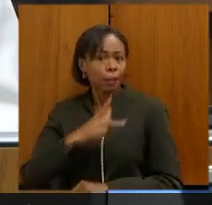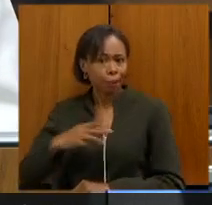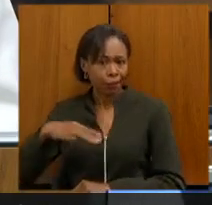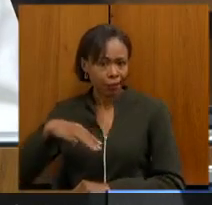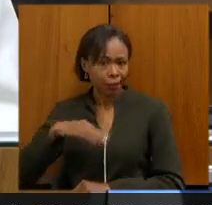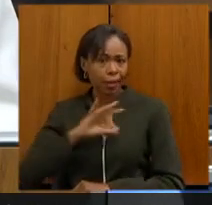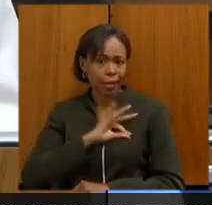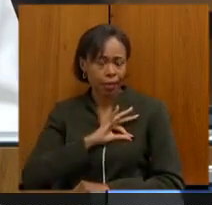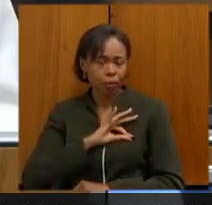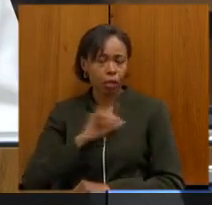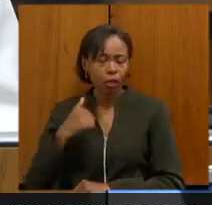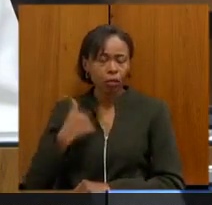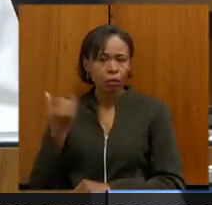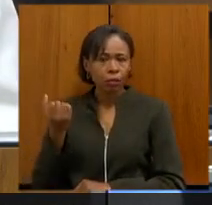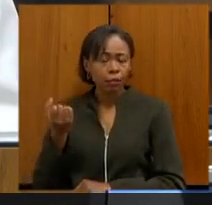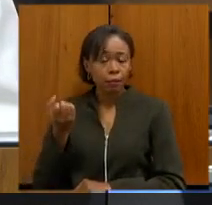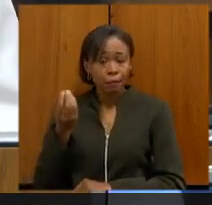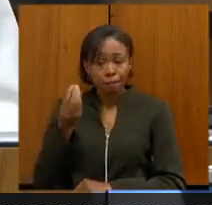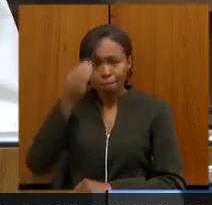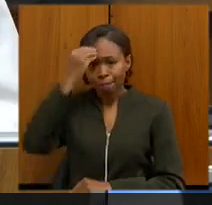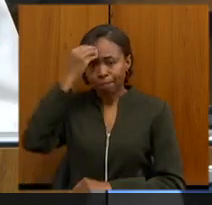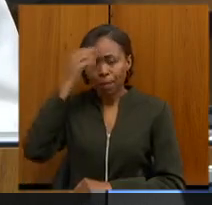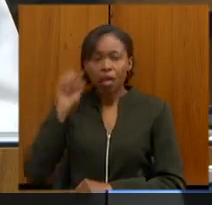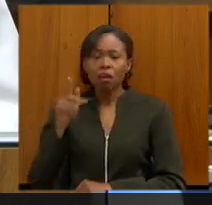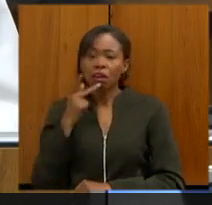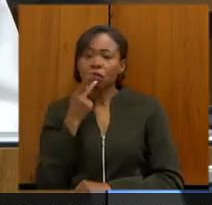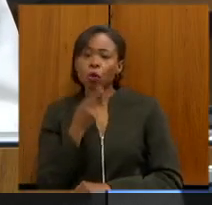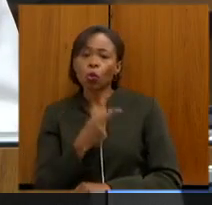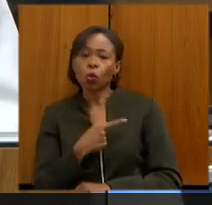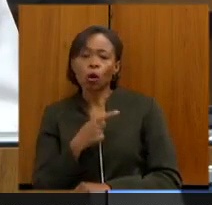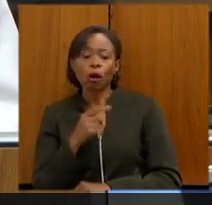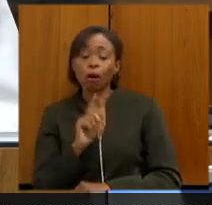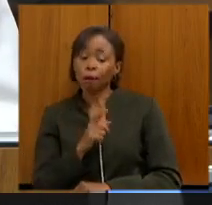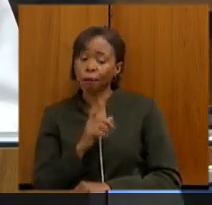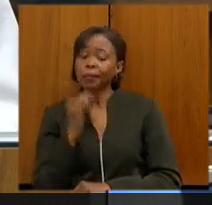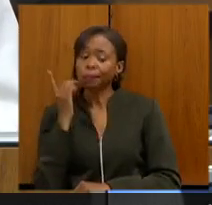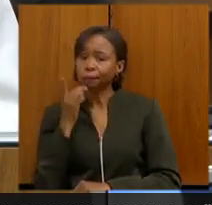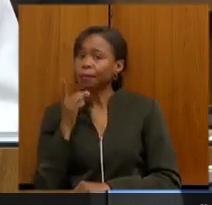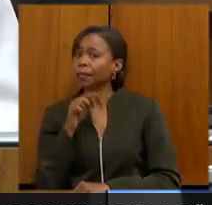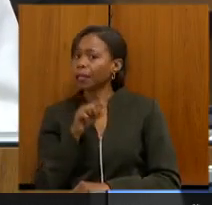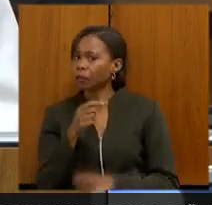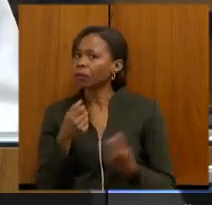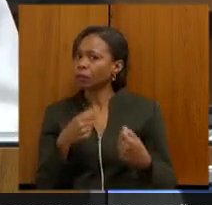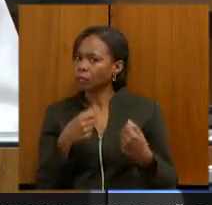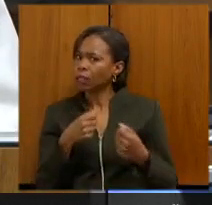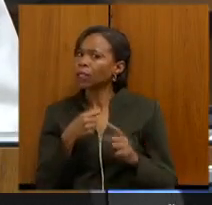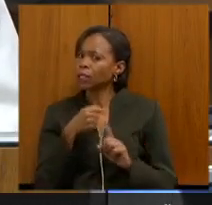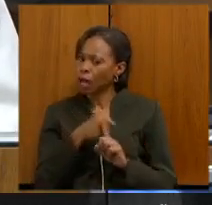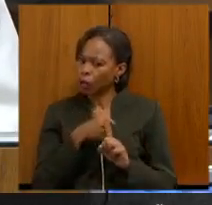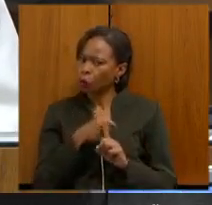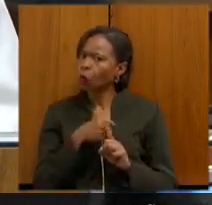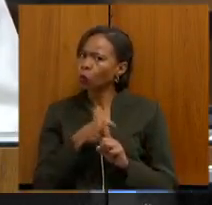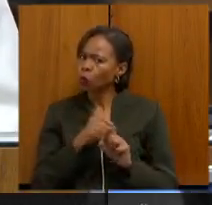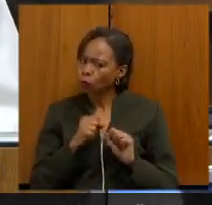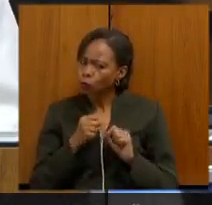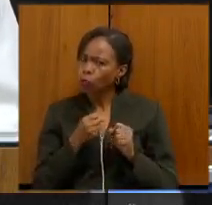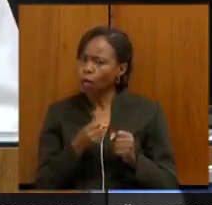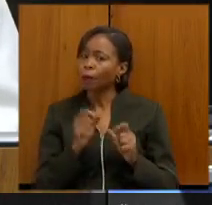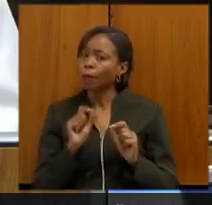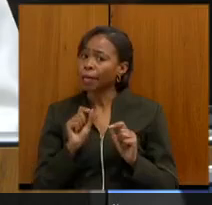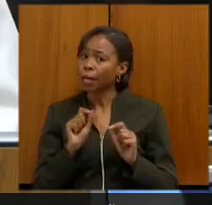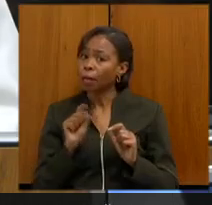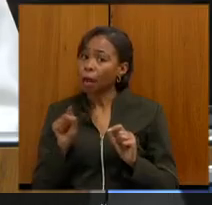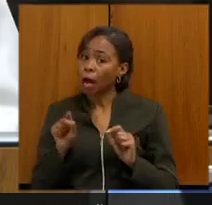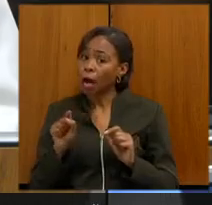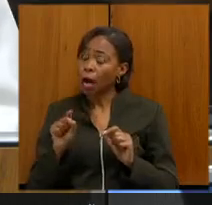muito olha Deputado tem que batalhar lá para a PM no seu